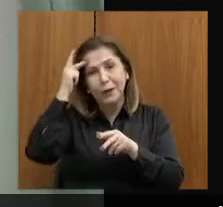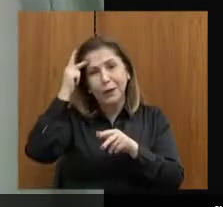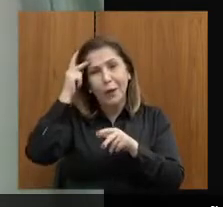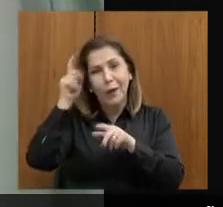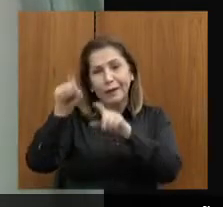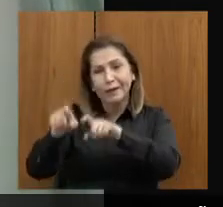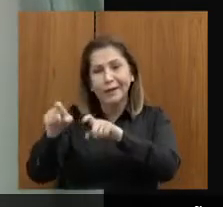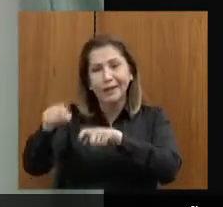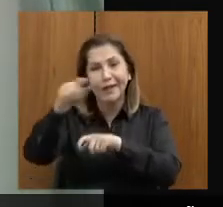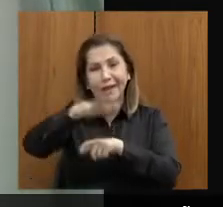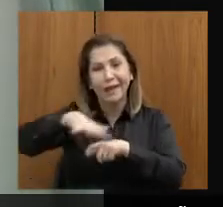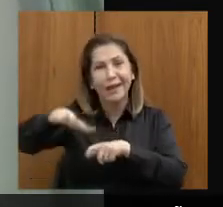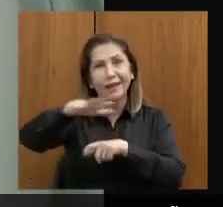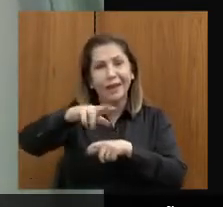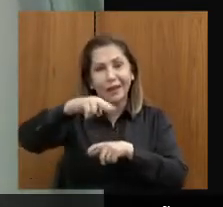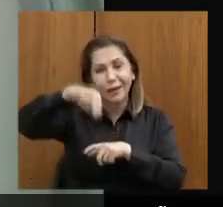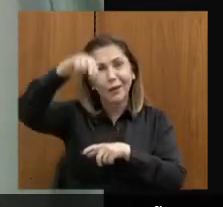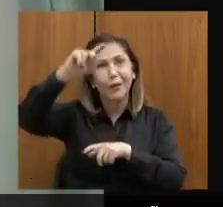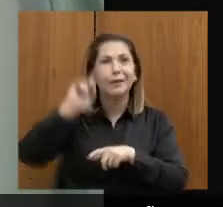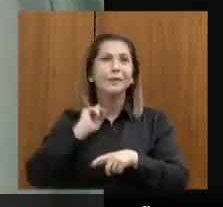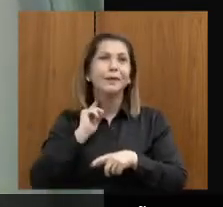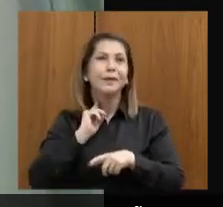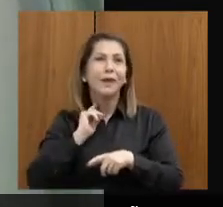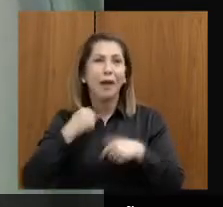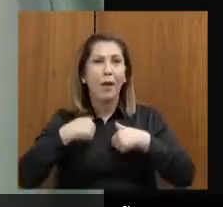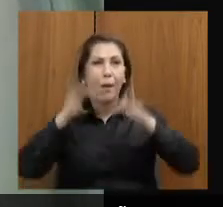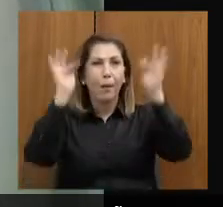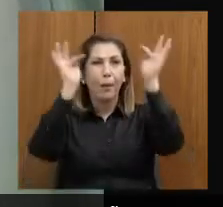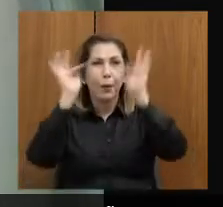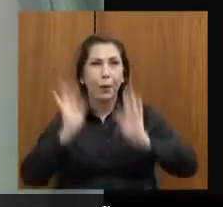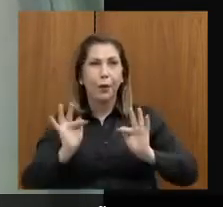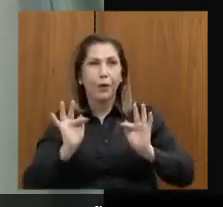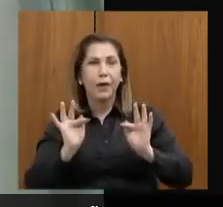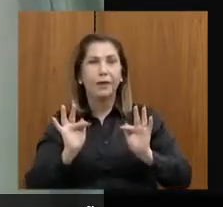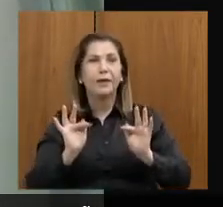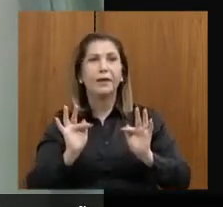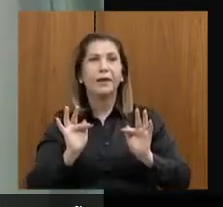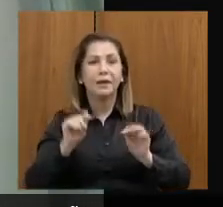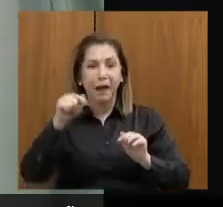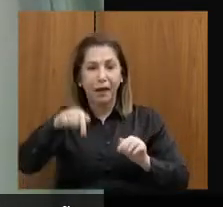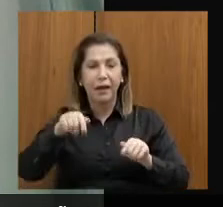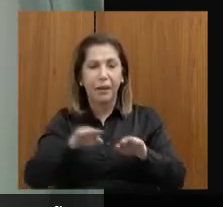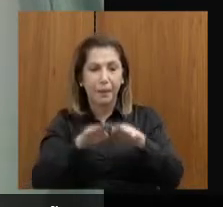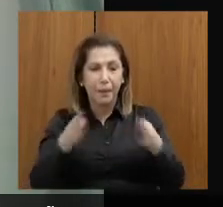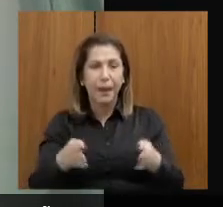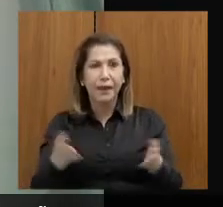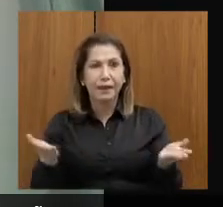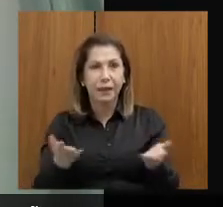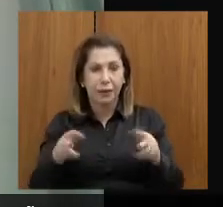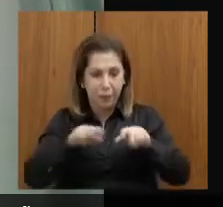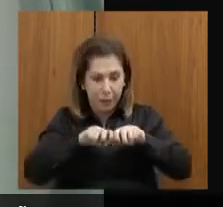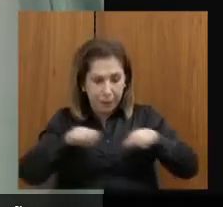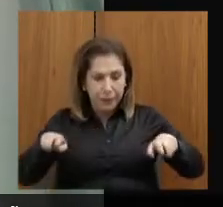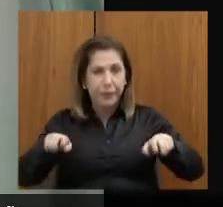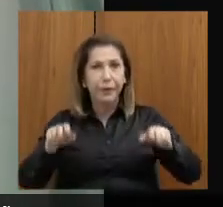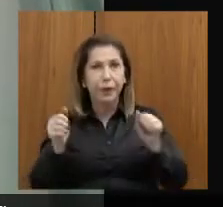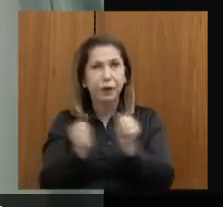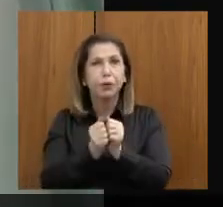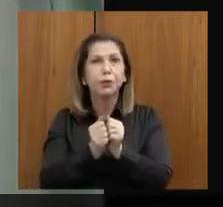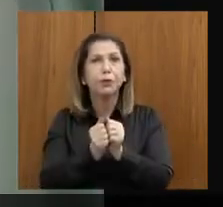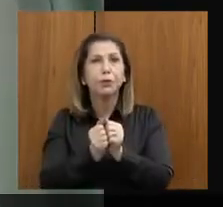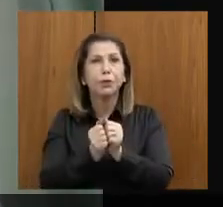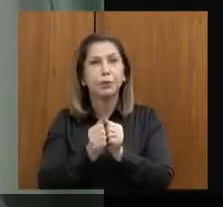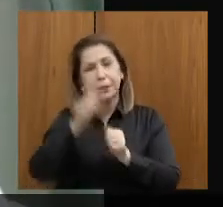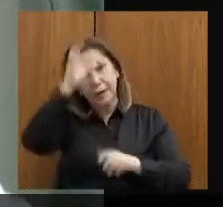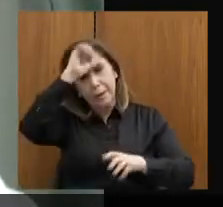tradicionais nós temos aqui no norte de Minas e tô muito feliz está participando dessa mesa de se convir tá prendendo aí